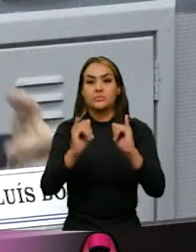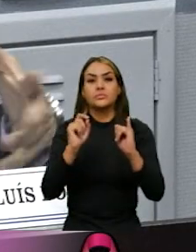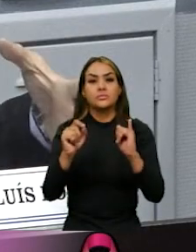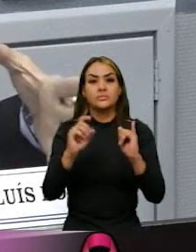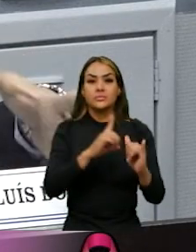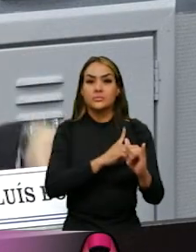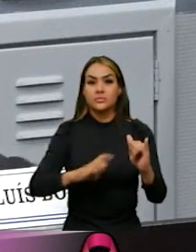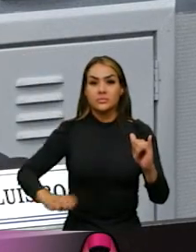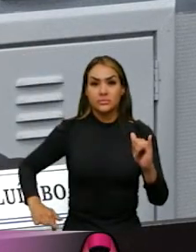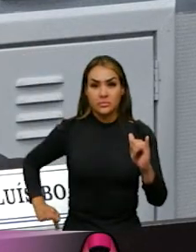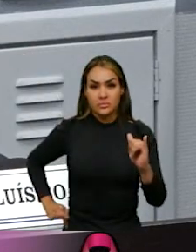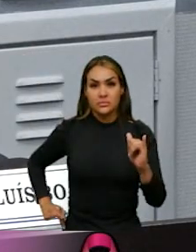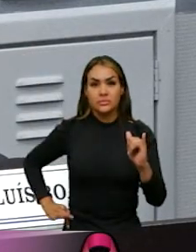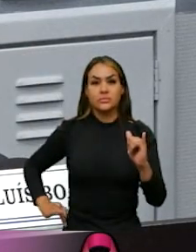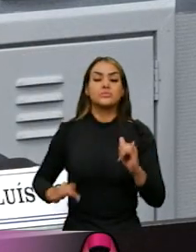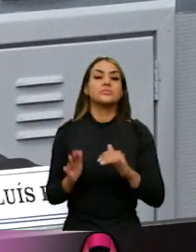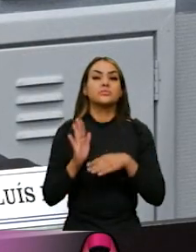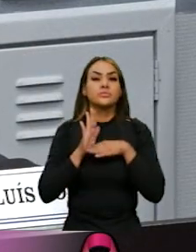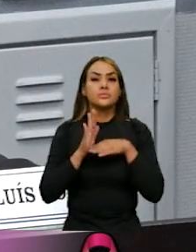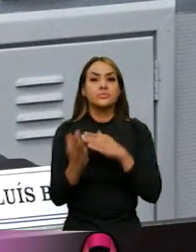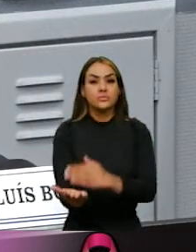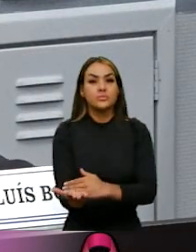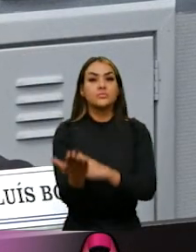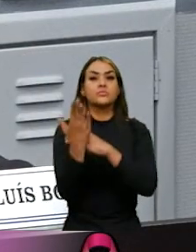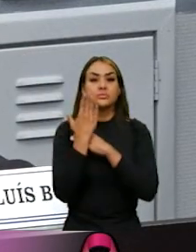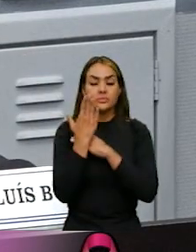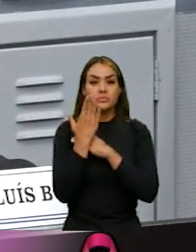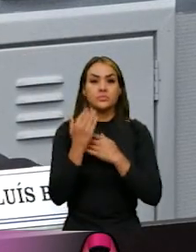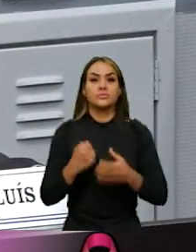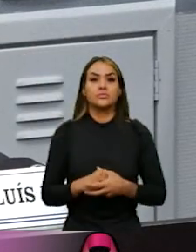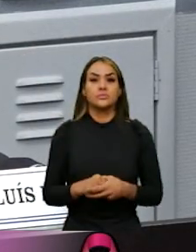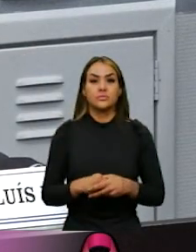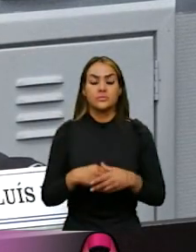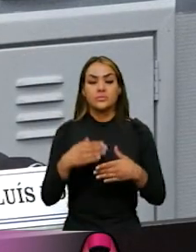as providências ali que estavam cabíveis a ele. Então, deixo